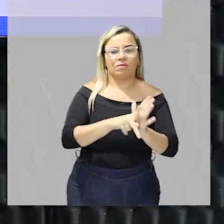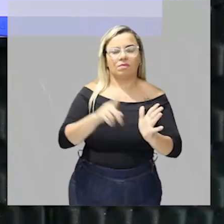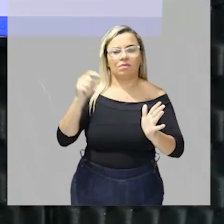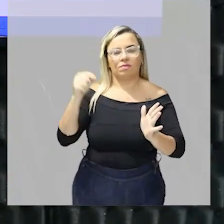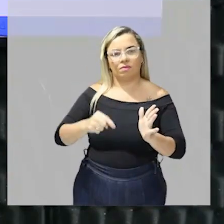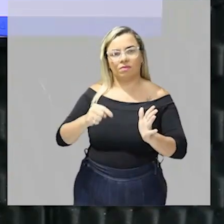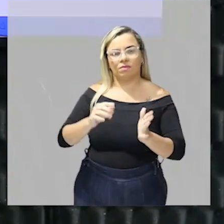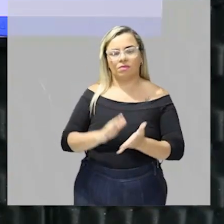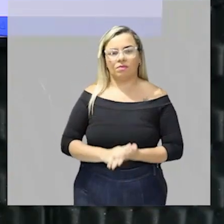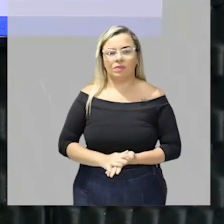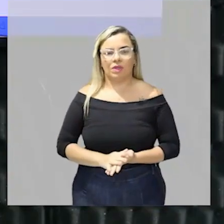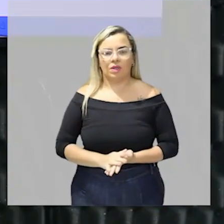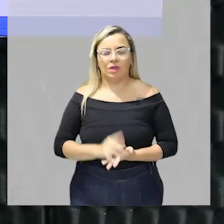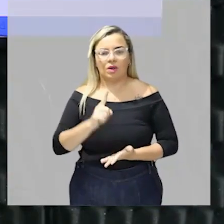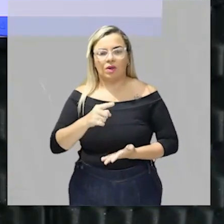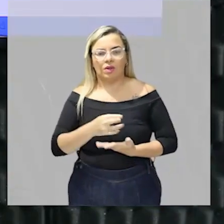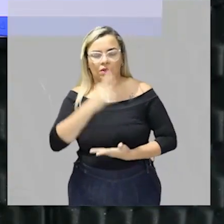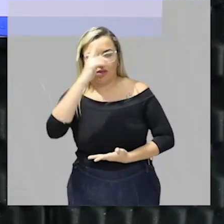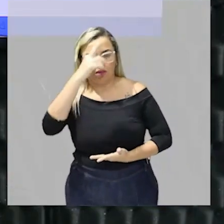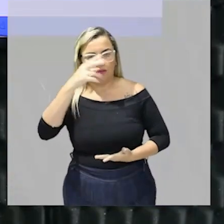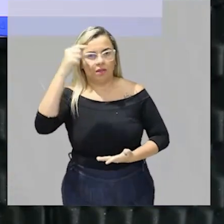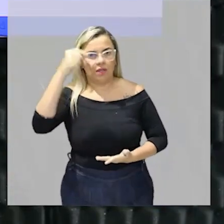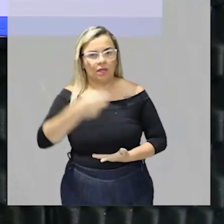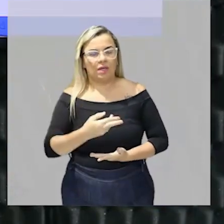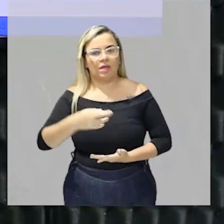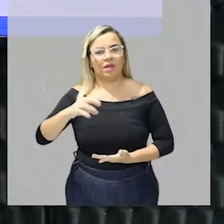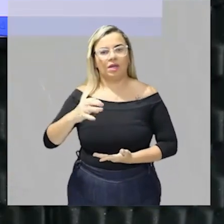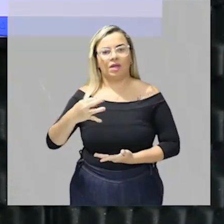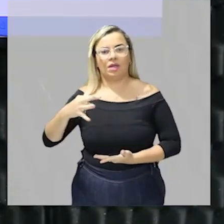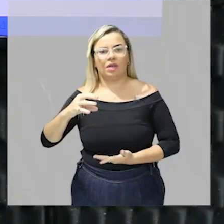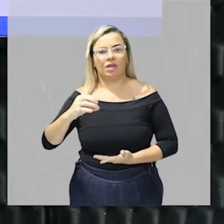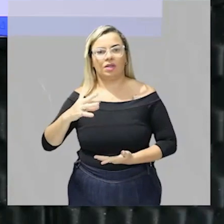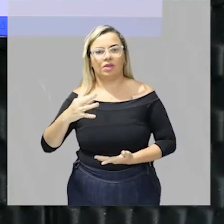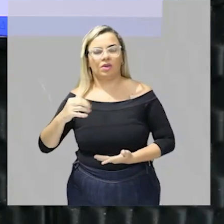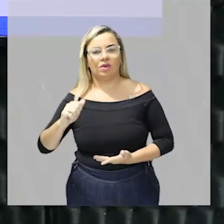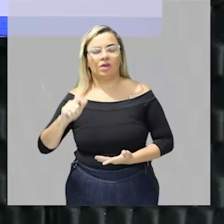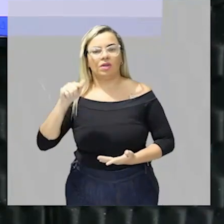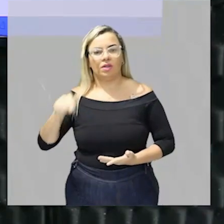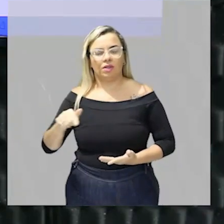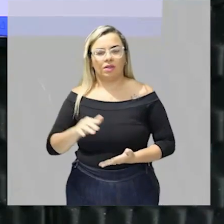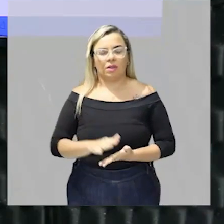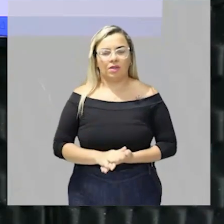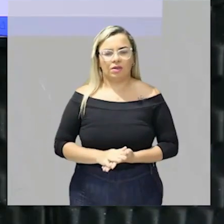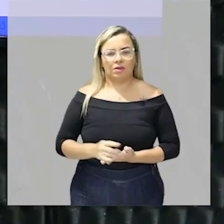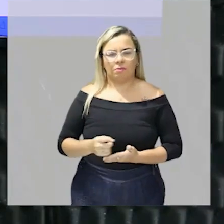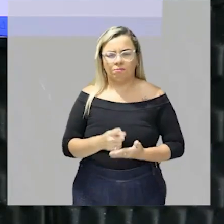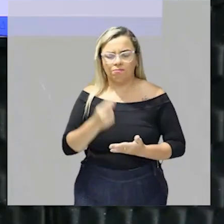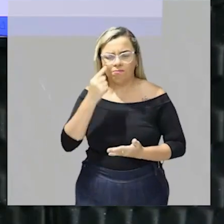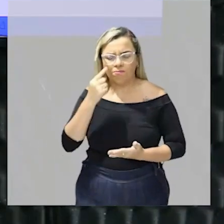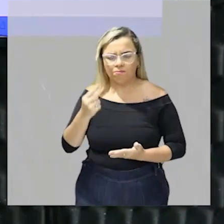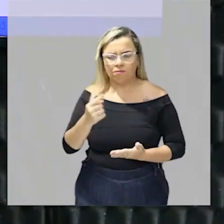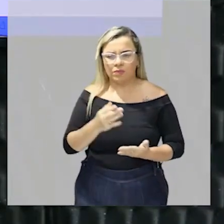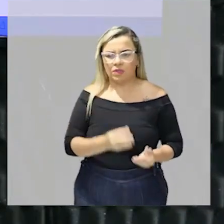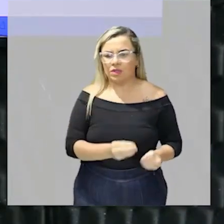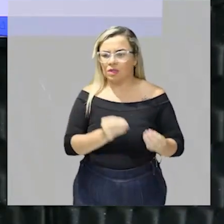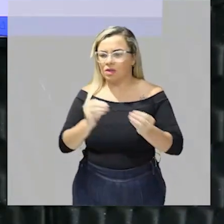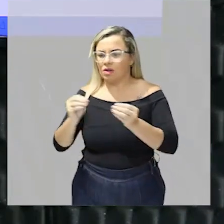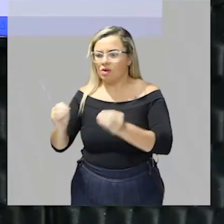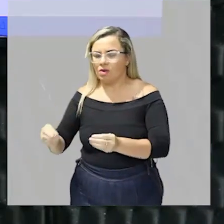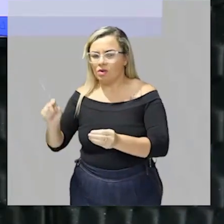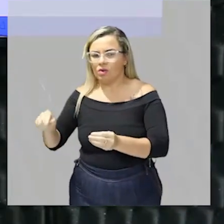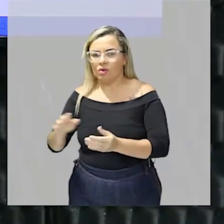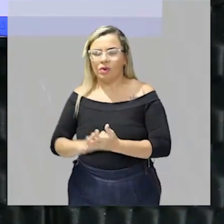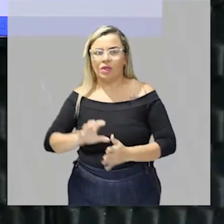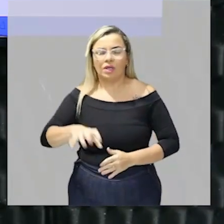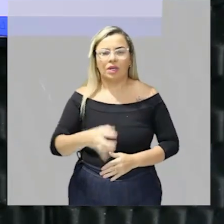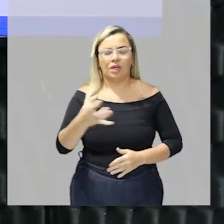a própria reitoria da universidade encaminhando o fato às autoridades policiais. E